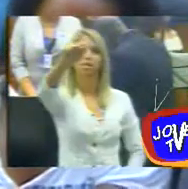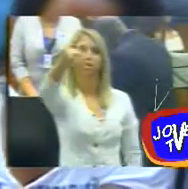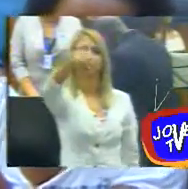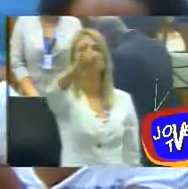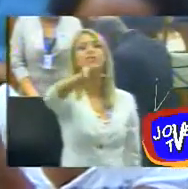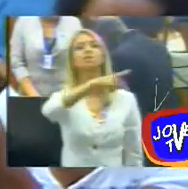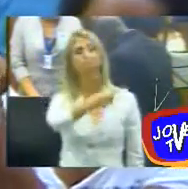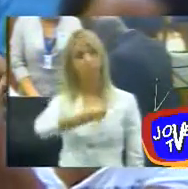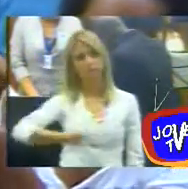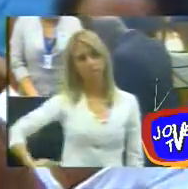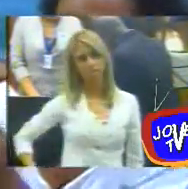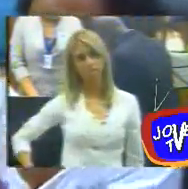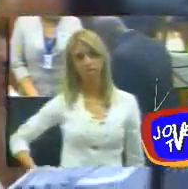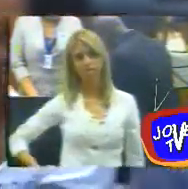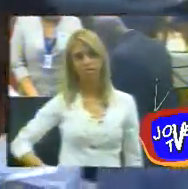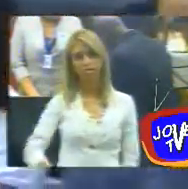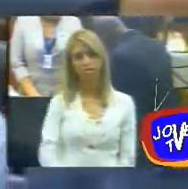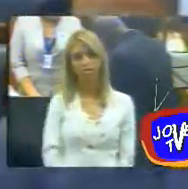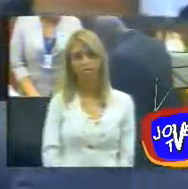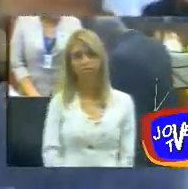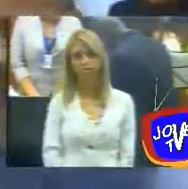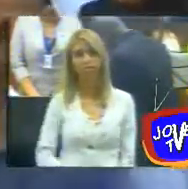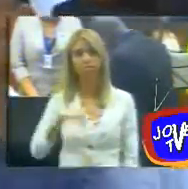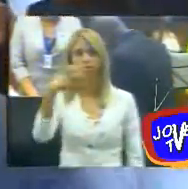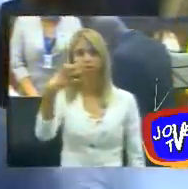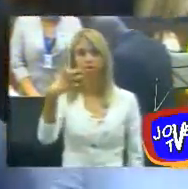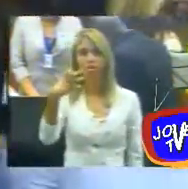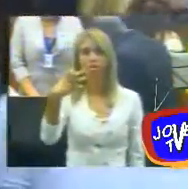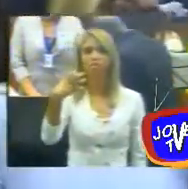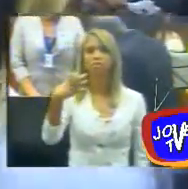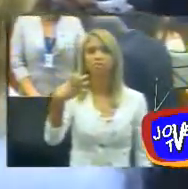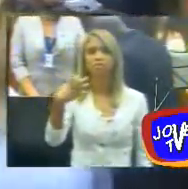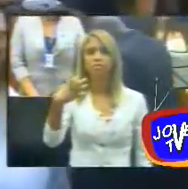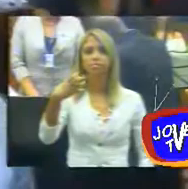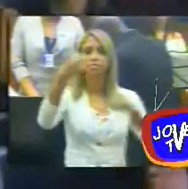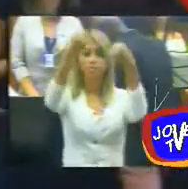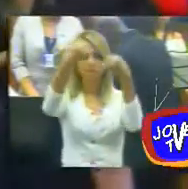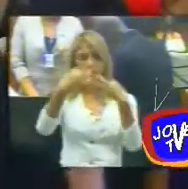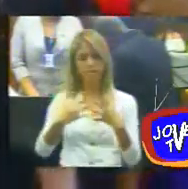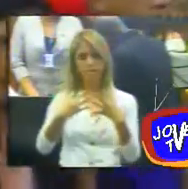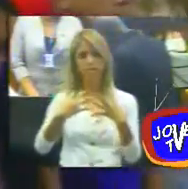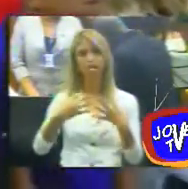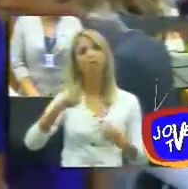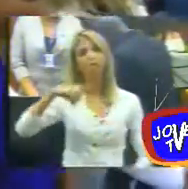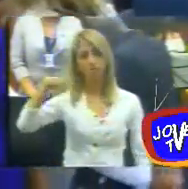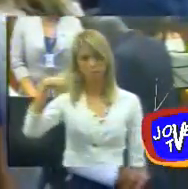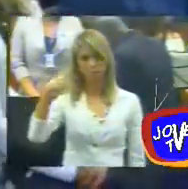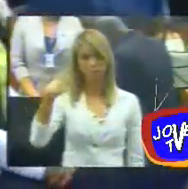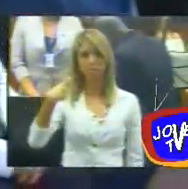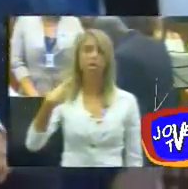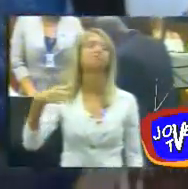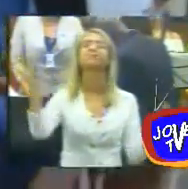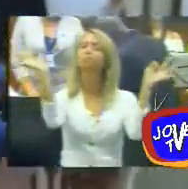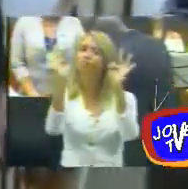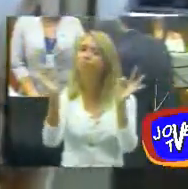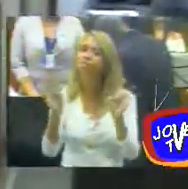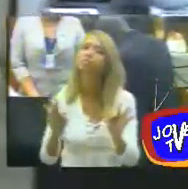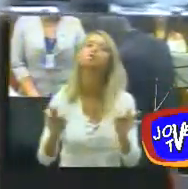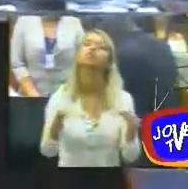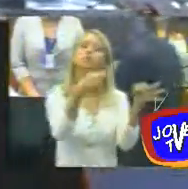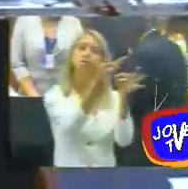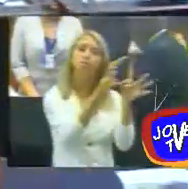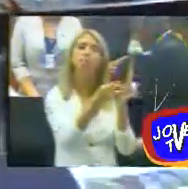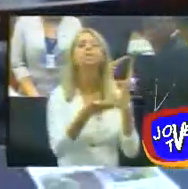como presidente. Então eu quero dizer, Jane, que é com muita alegria, esse projeto foi um projeto de